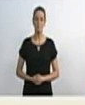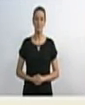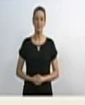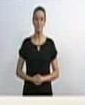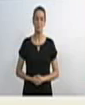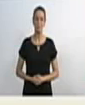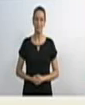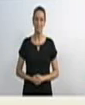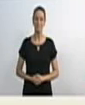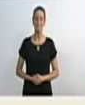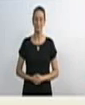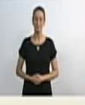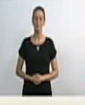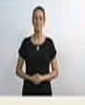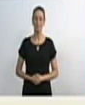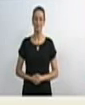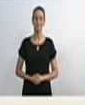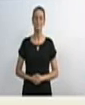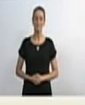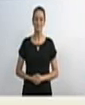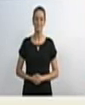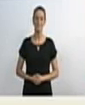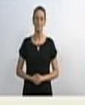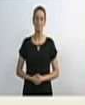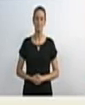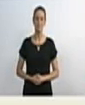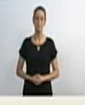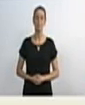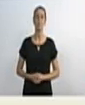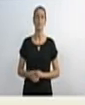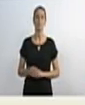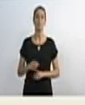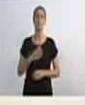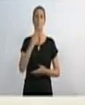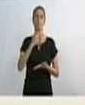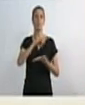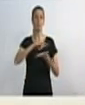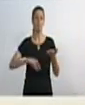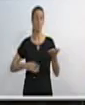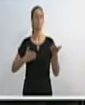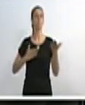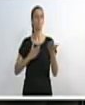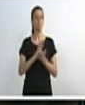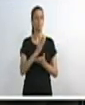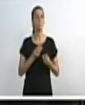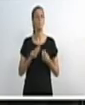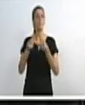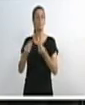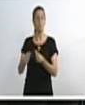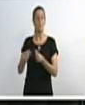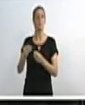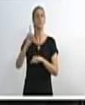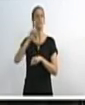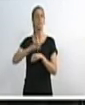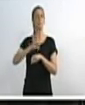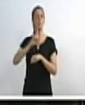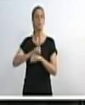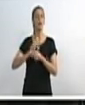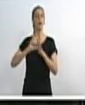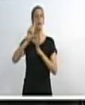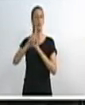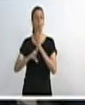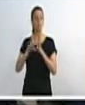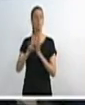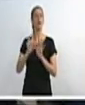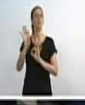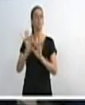Vereador Becker, votou, ok. Vereador Marcelo, requerimento aprovado e a diretoria legislativa para providências.